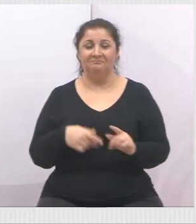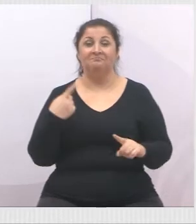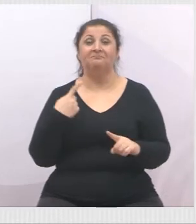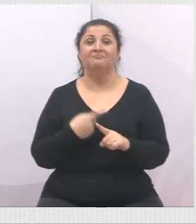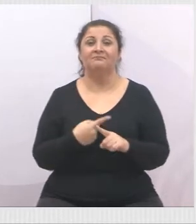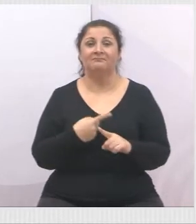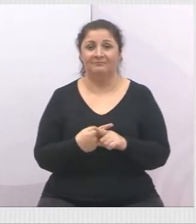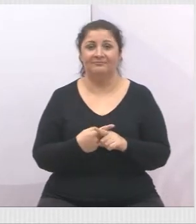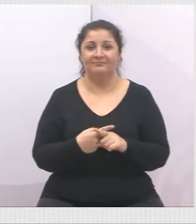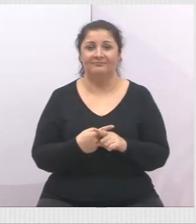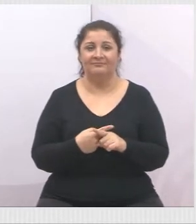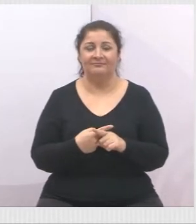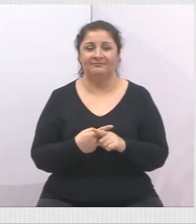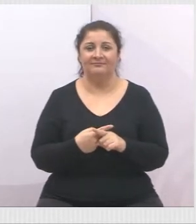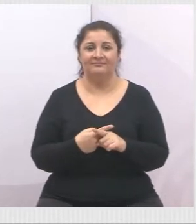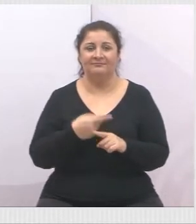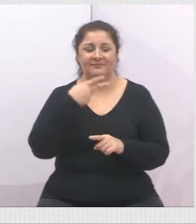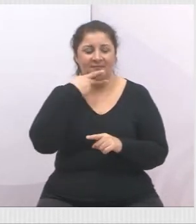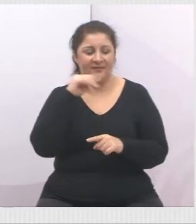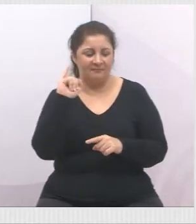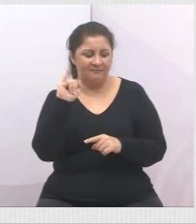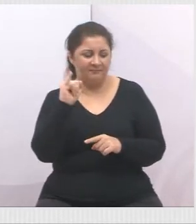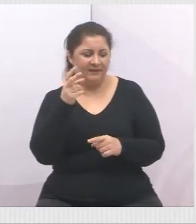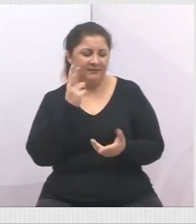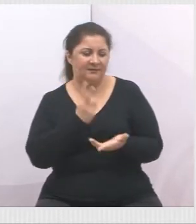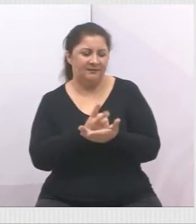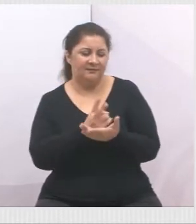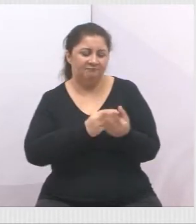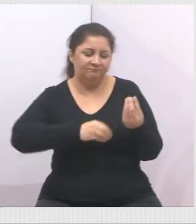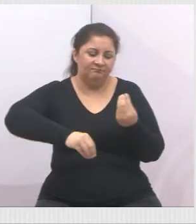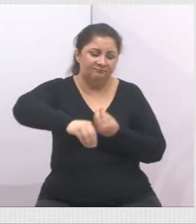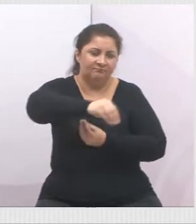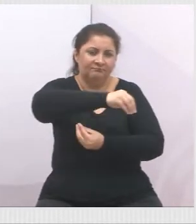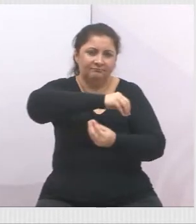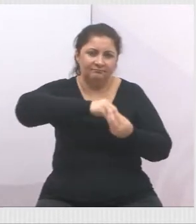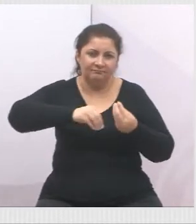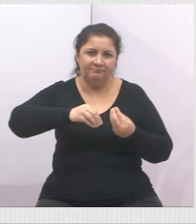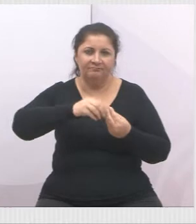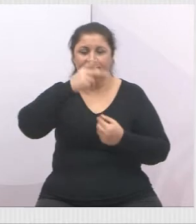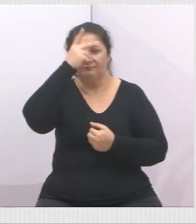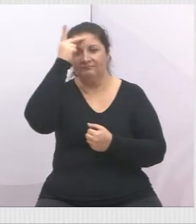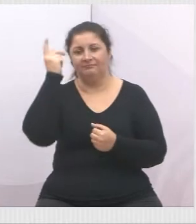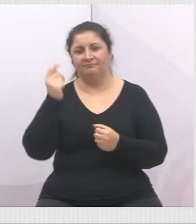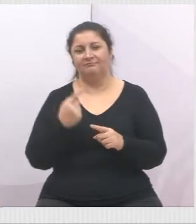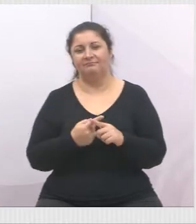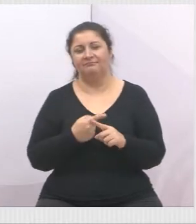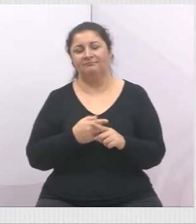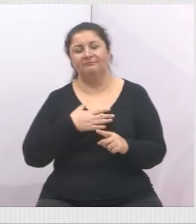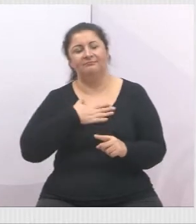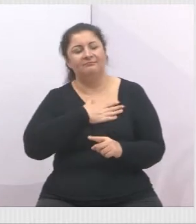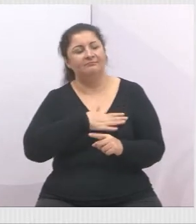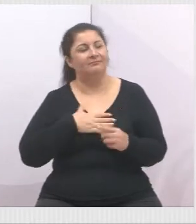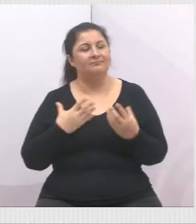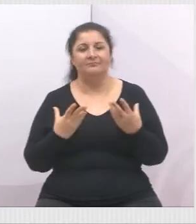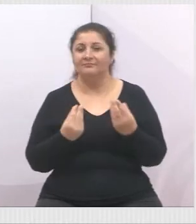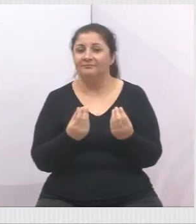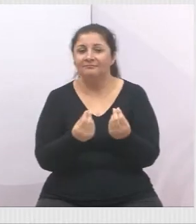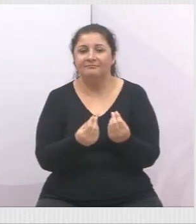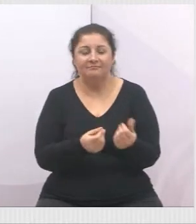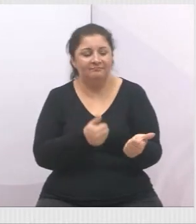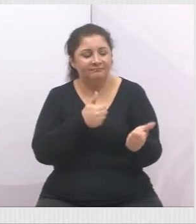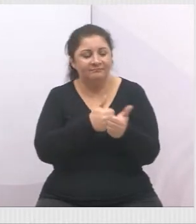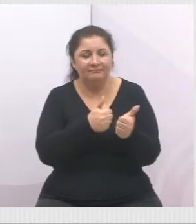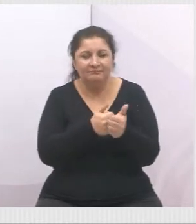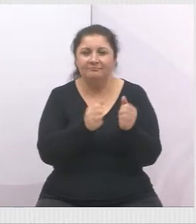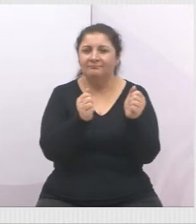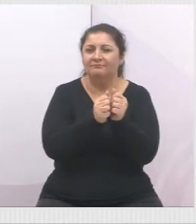porque ele vai estar entre as pessoas. Ele gostava muito disso, de estar